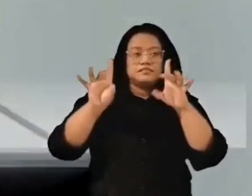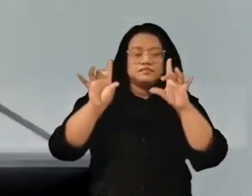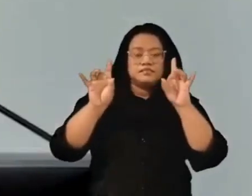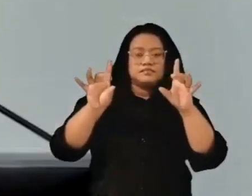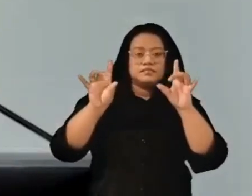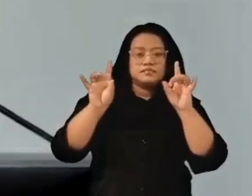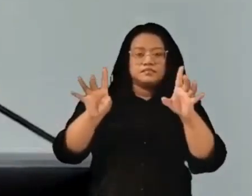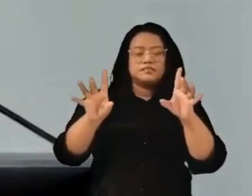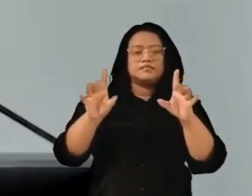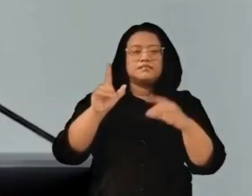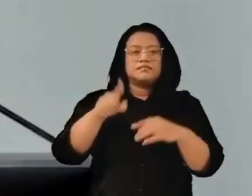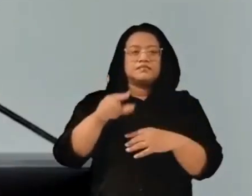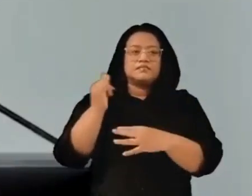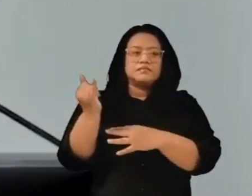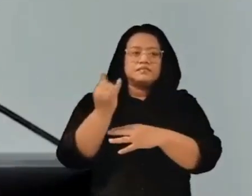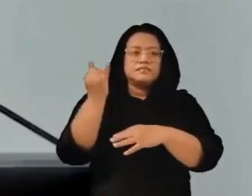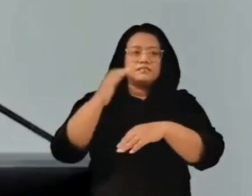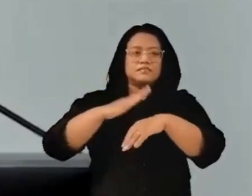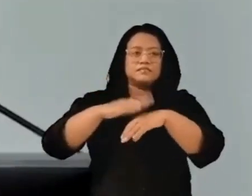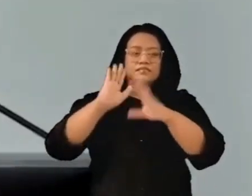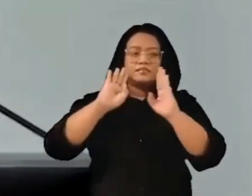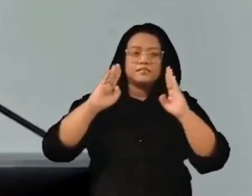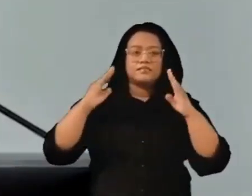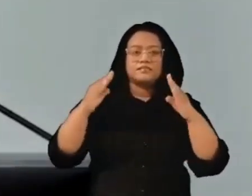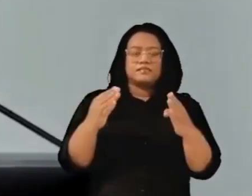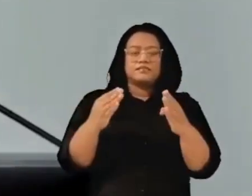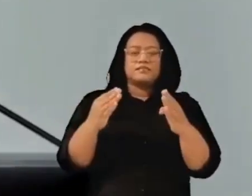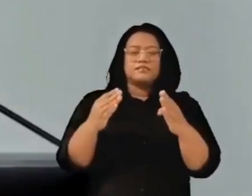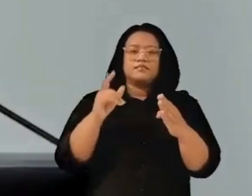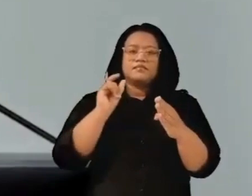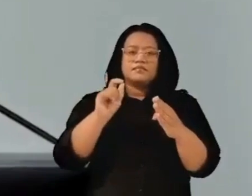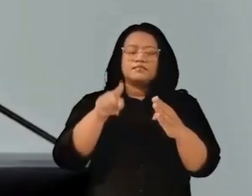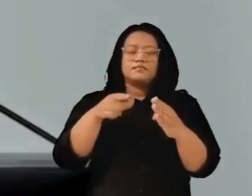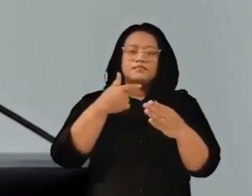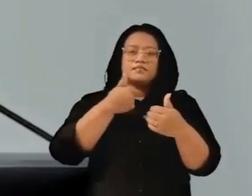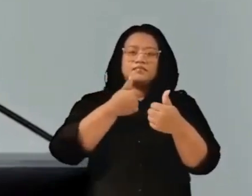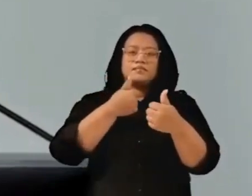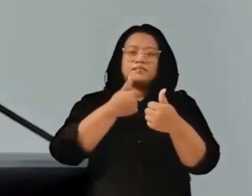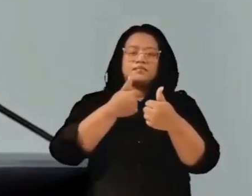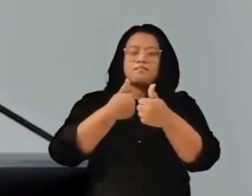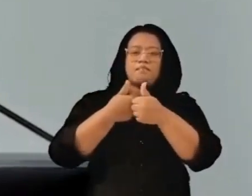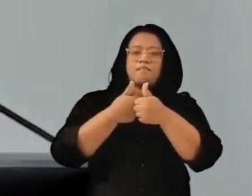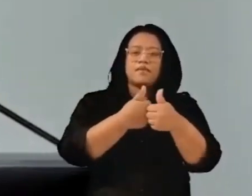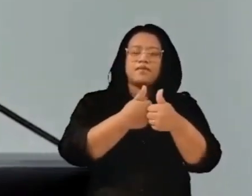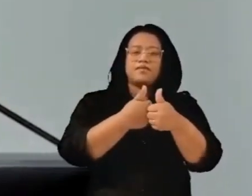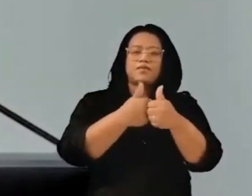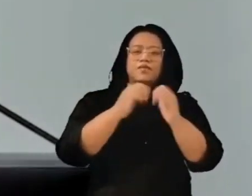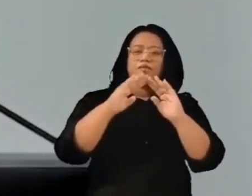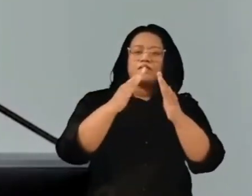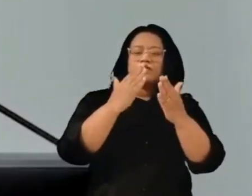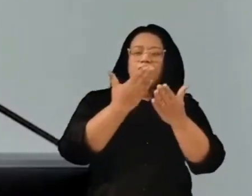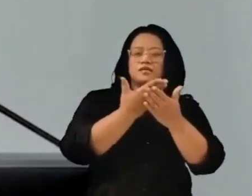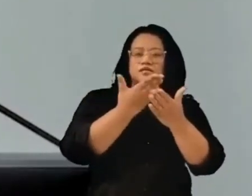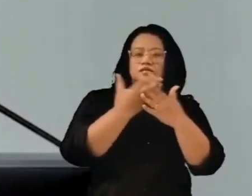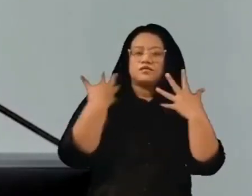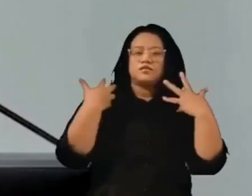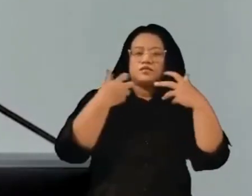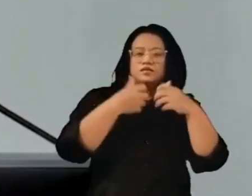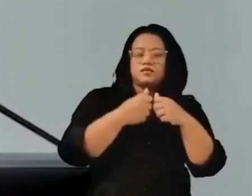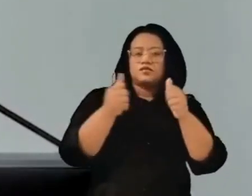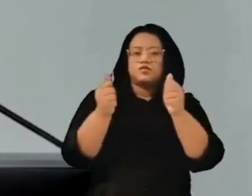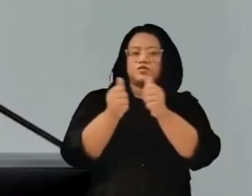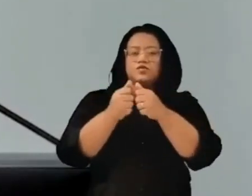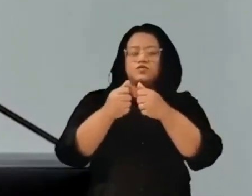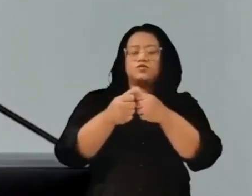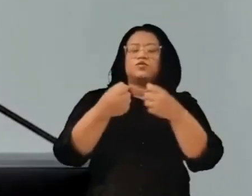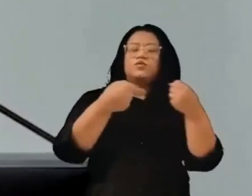uma importância maior, para a aproximação da academia com o poder judiciário, né. Nessa área